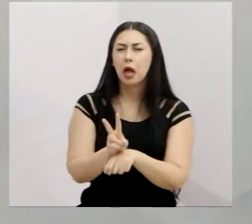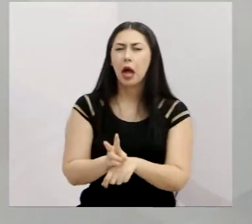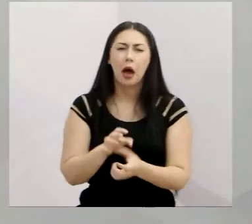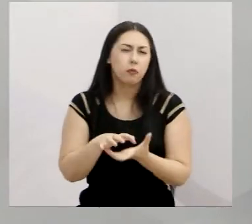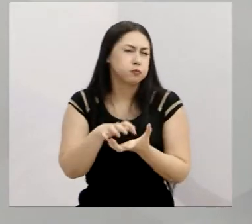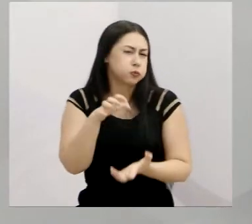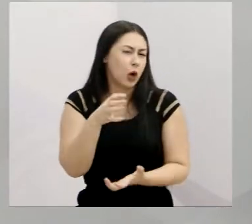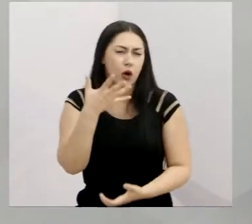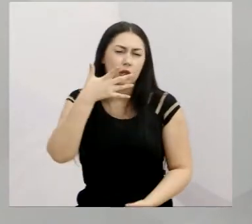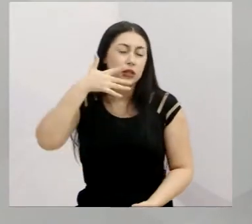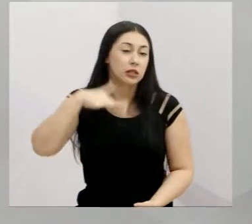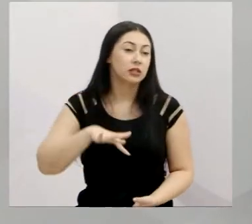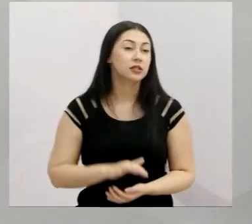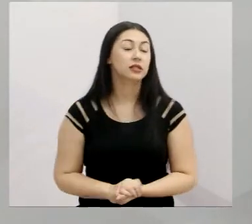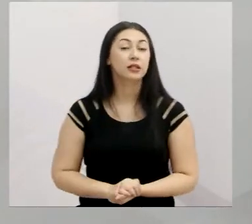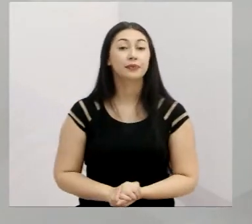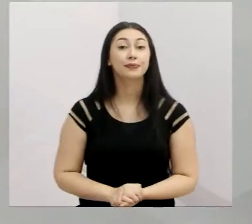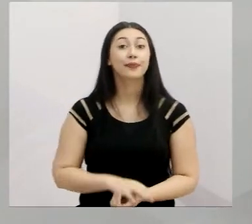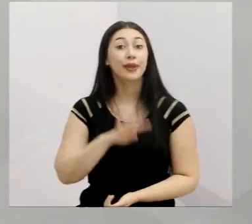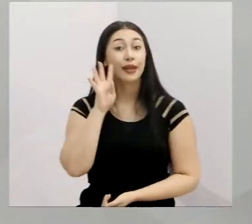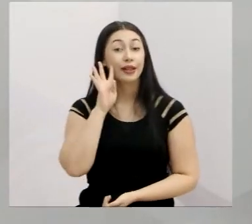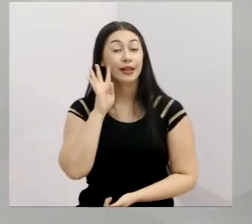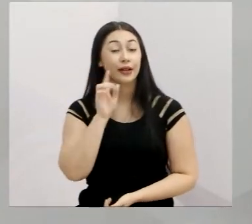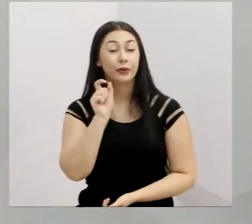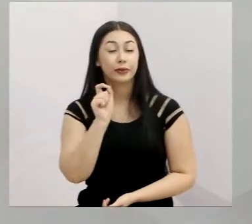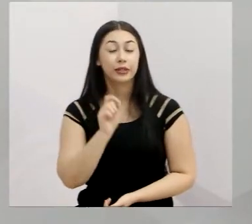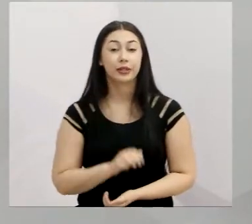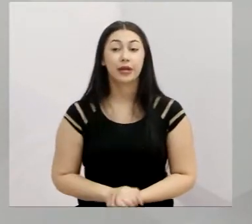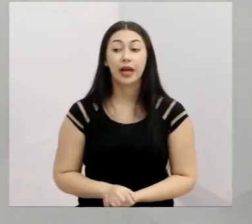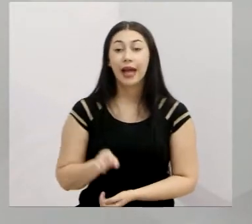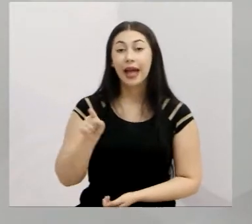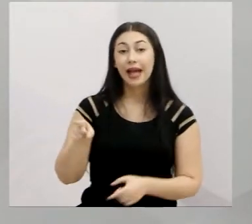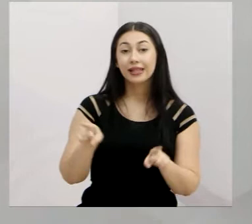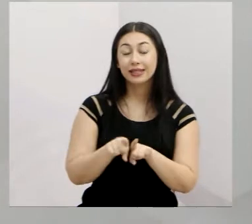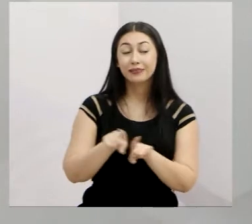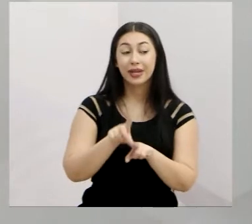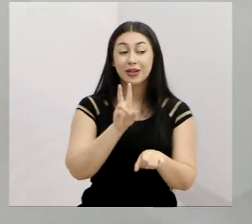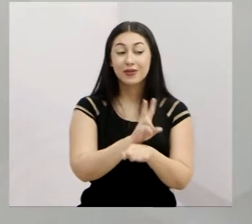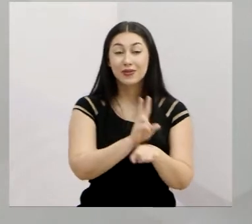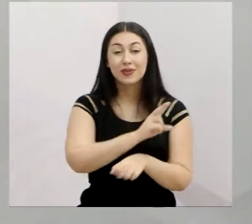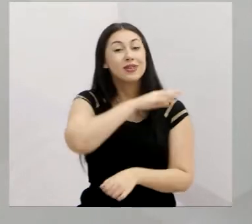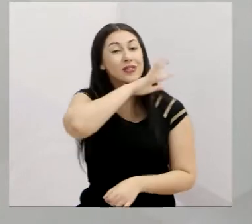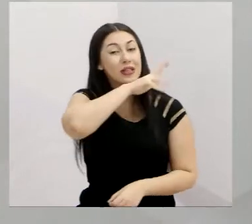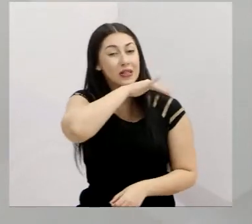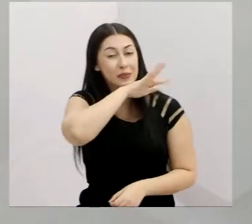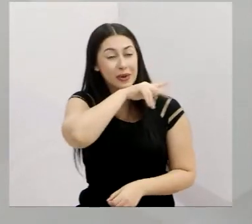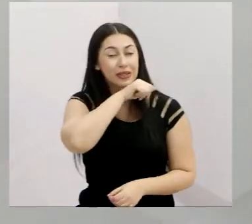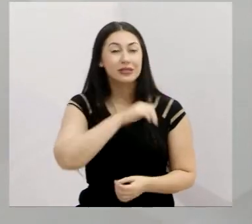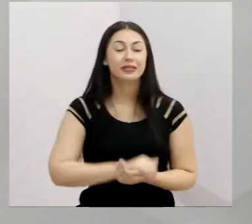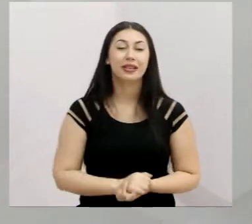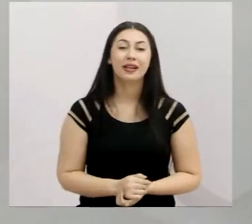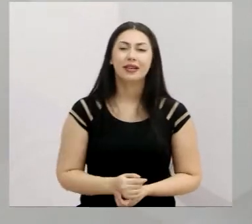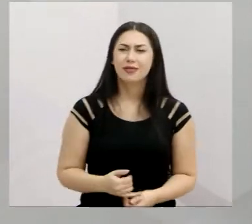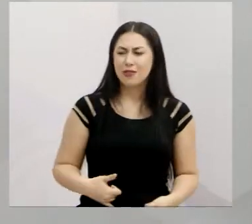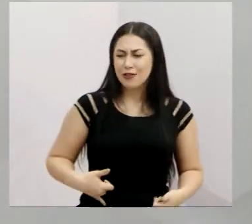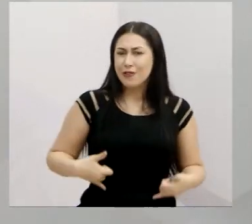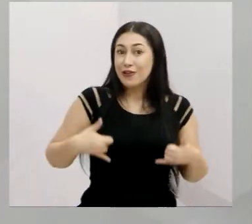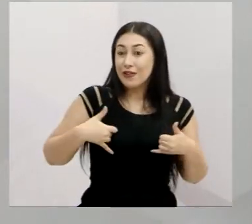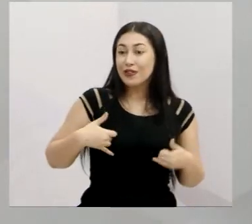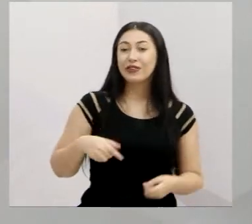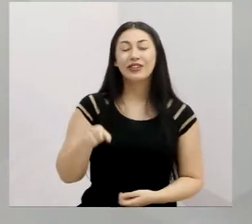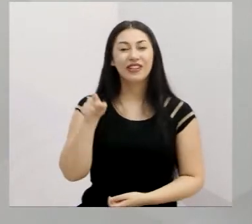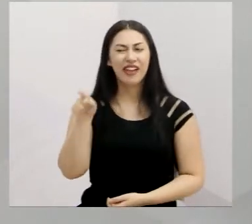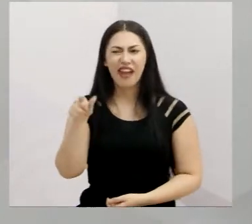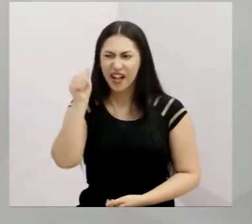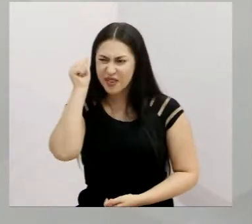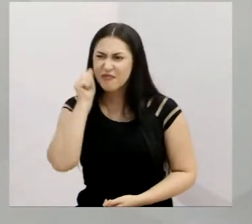conta mostrar as crianças e uma coisa muito legal a Priscila também é da proteção animal Então eu tenho muito orgulho de saber que